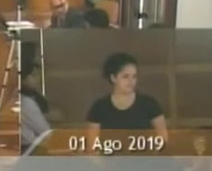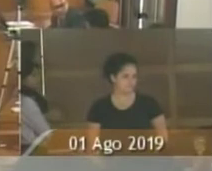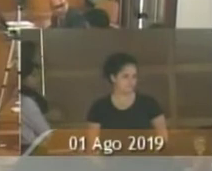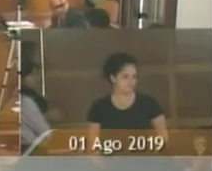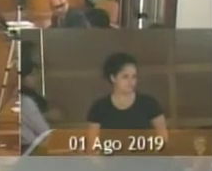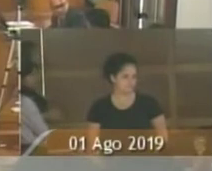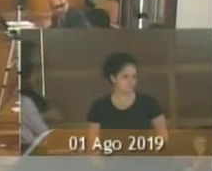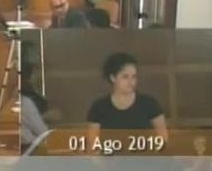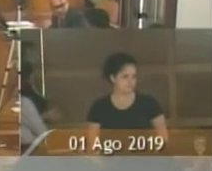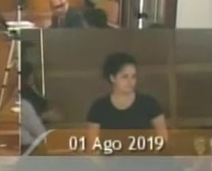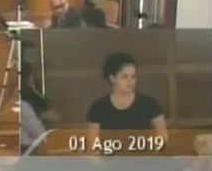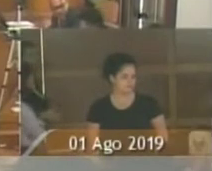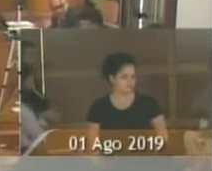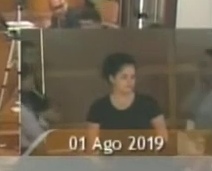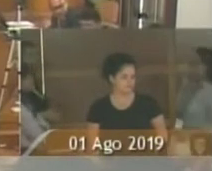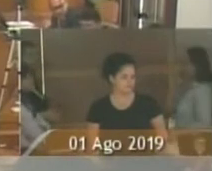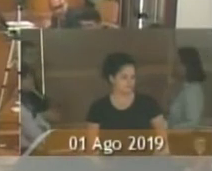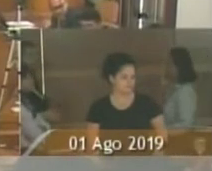Esqueci. Já voltou a memória já.